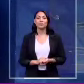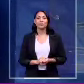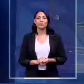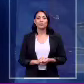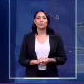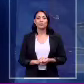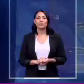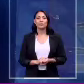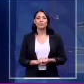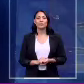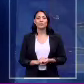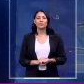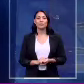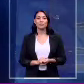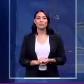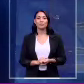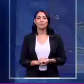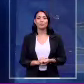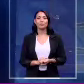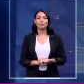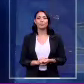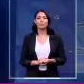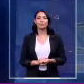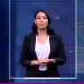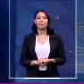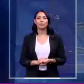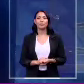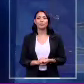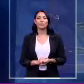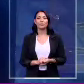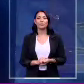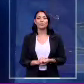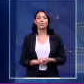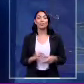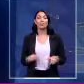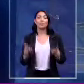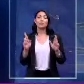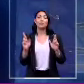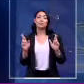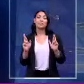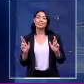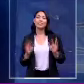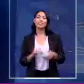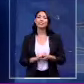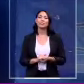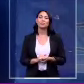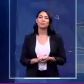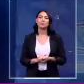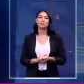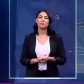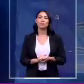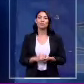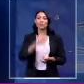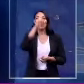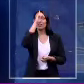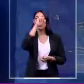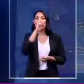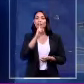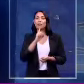pintar aí? Vem mais um número. Estamos aqui na expectativa para a próxima bola. É bola amarela,